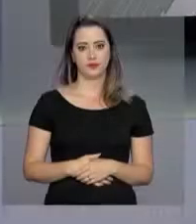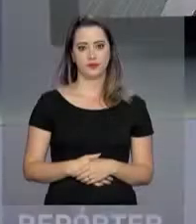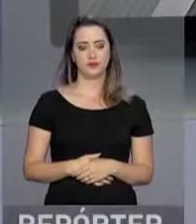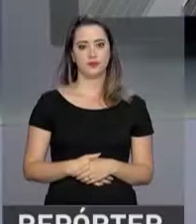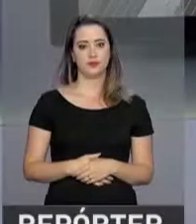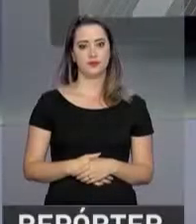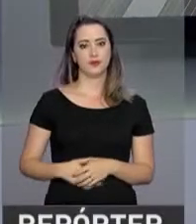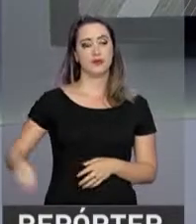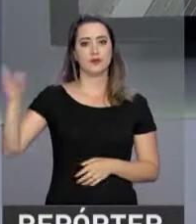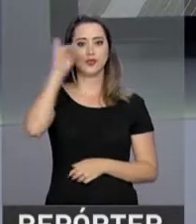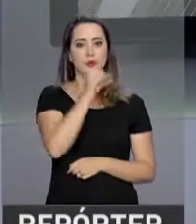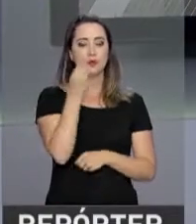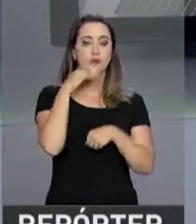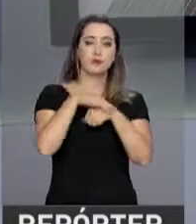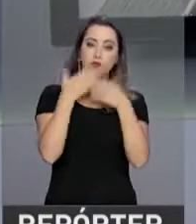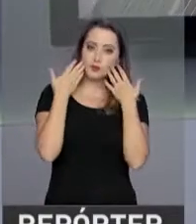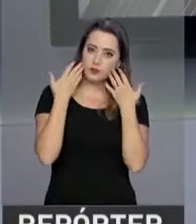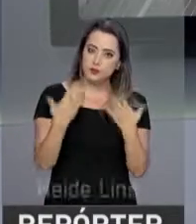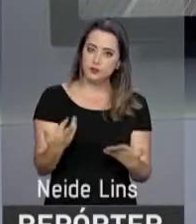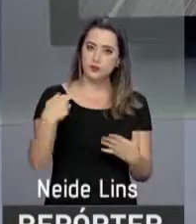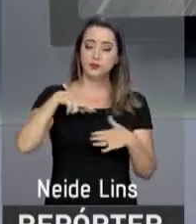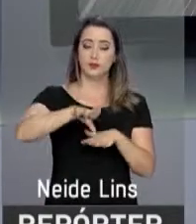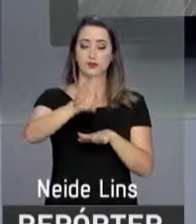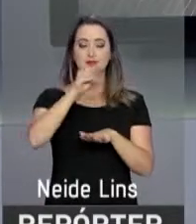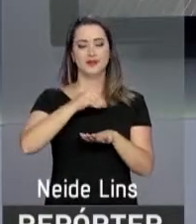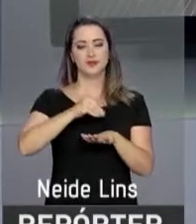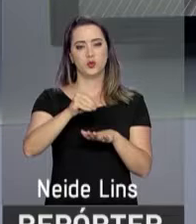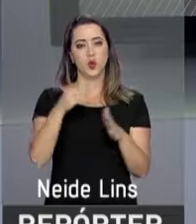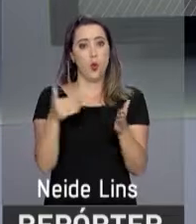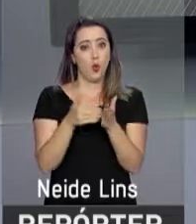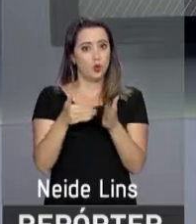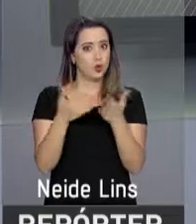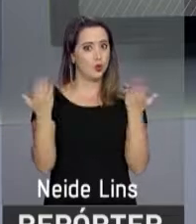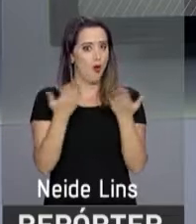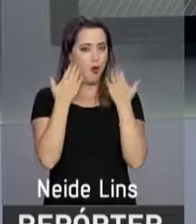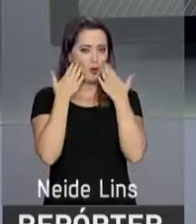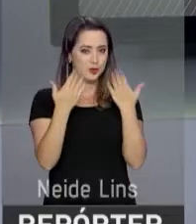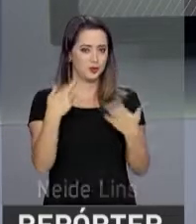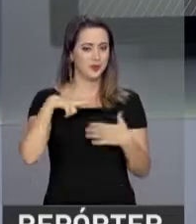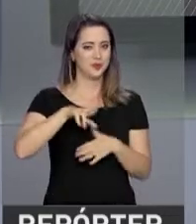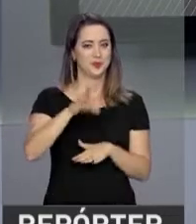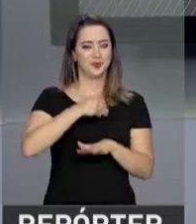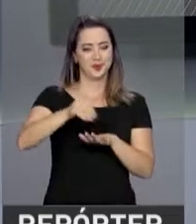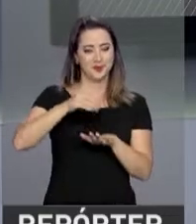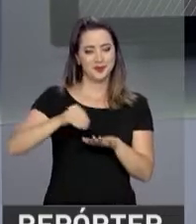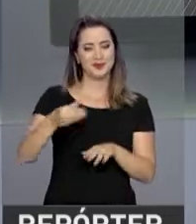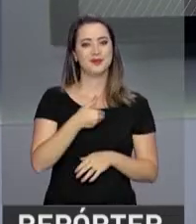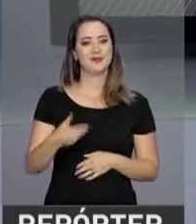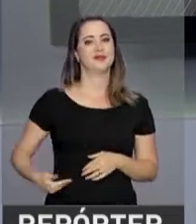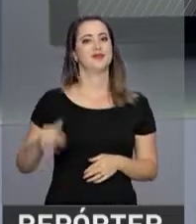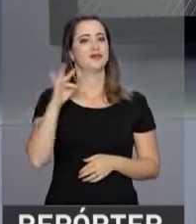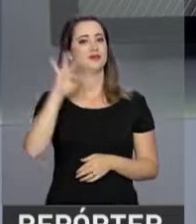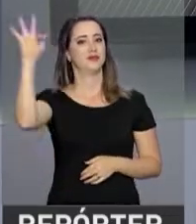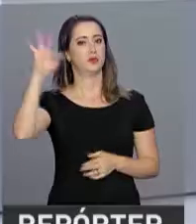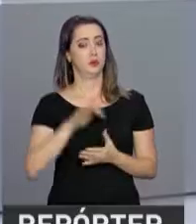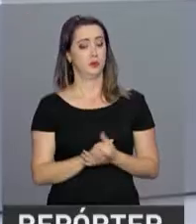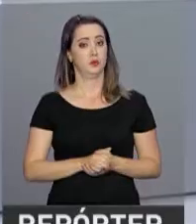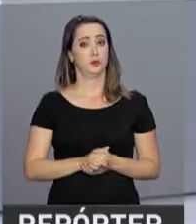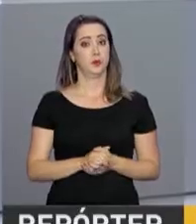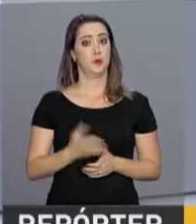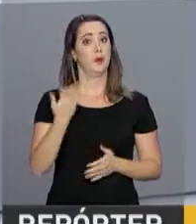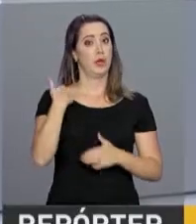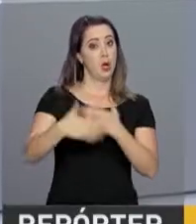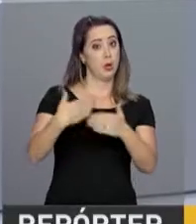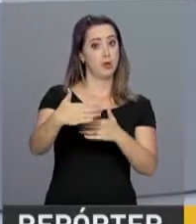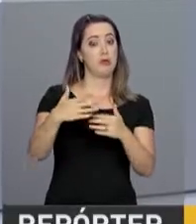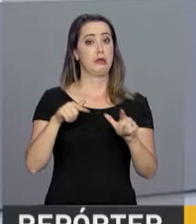olá boa noite estamos de volta com a última edição de hoje do repórter nbr e as notícias do governo federal uma